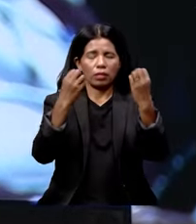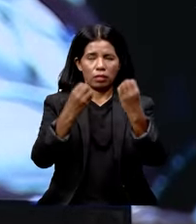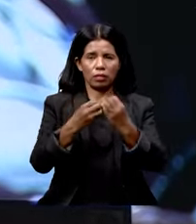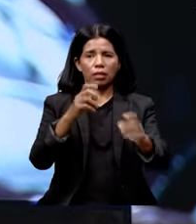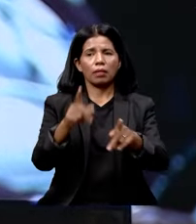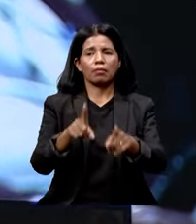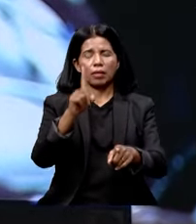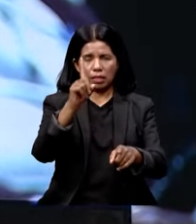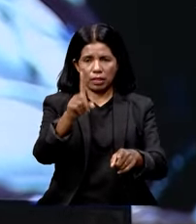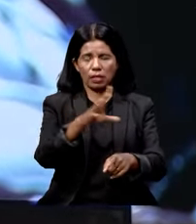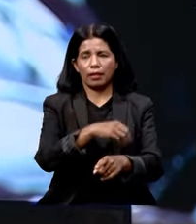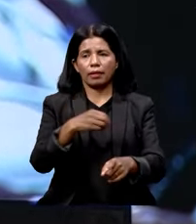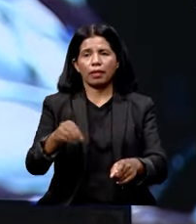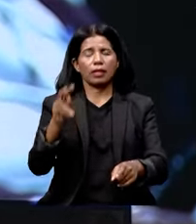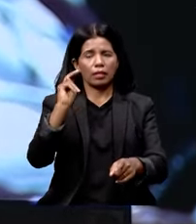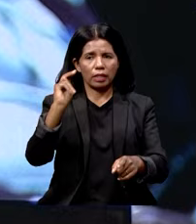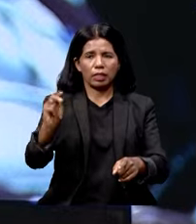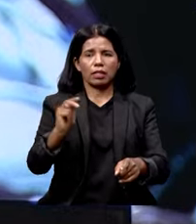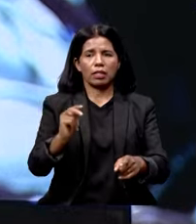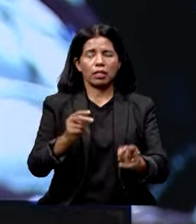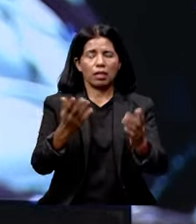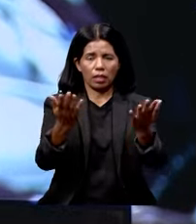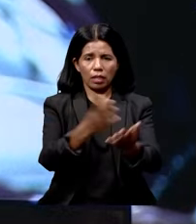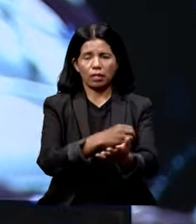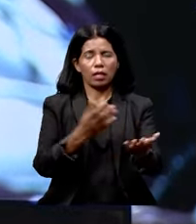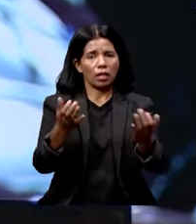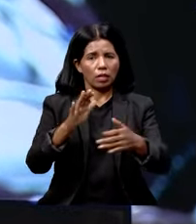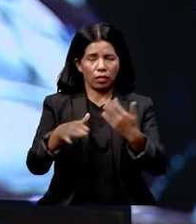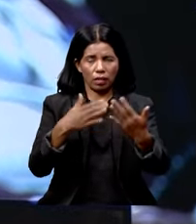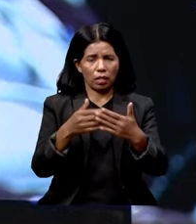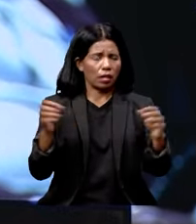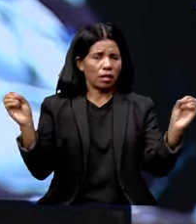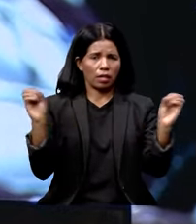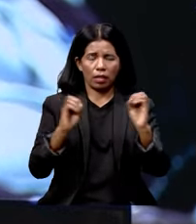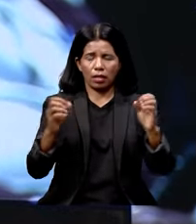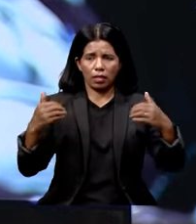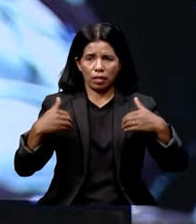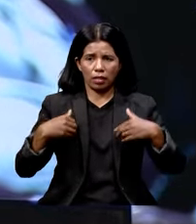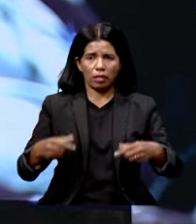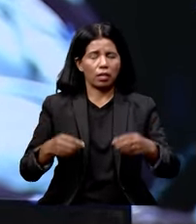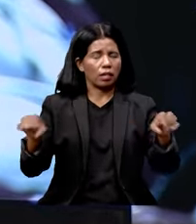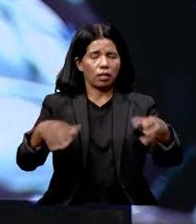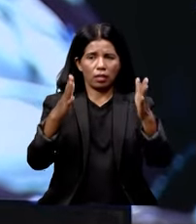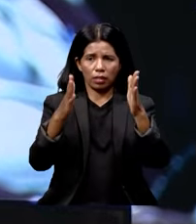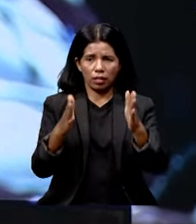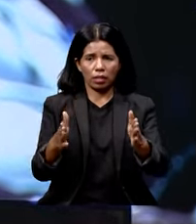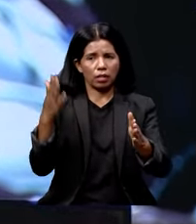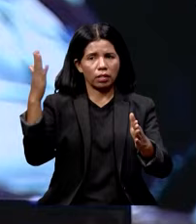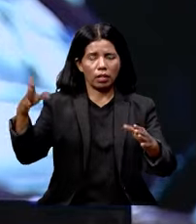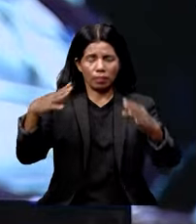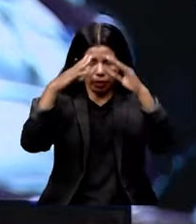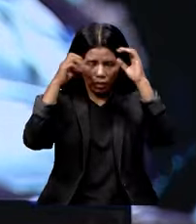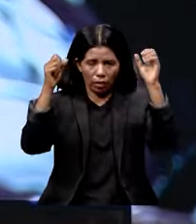unipessoal né duni nini iniciativa ser né la iha nem funcionário ida iha presidente